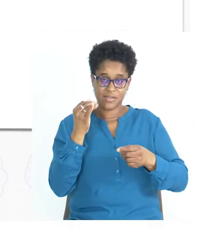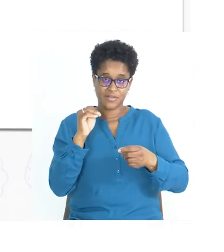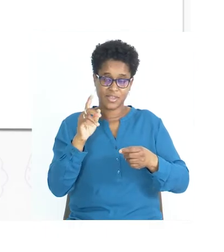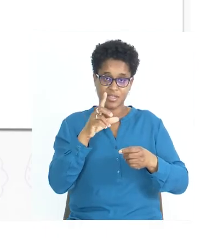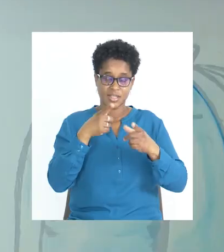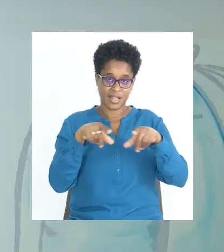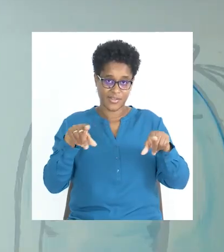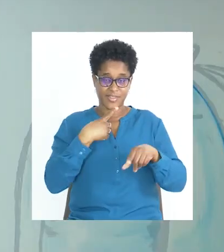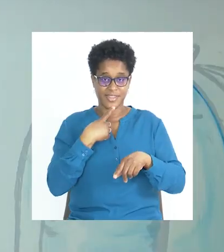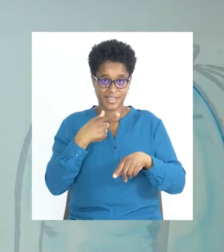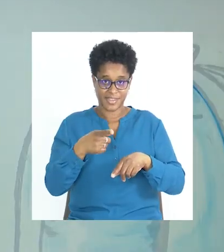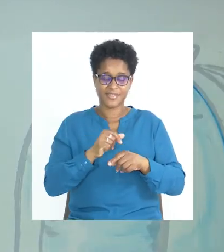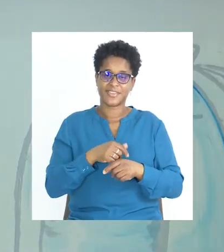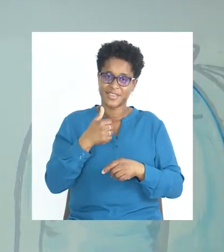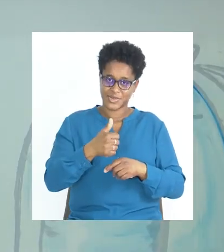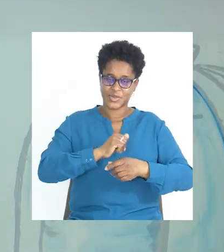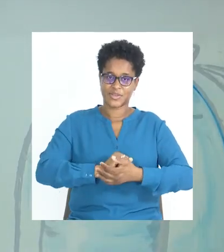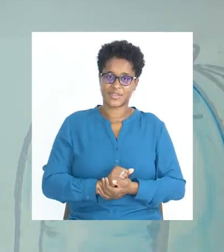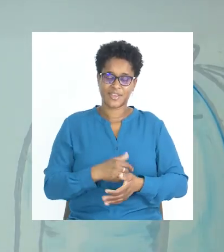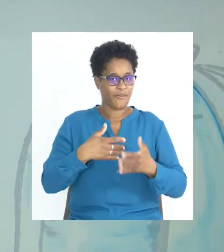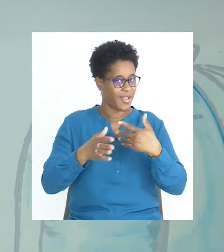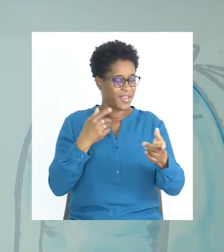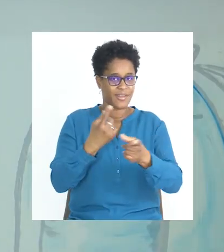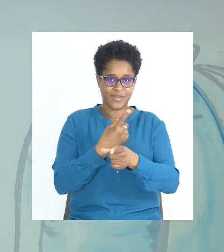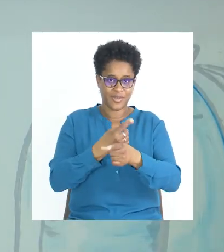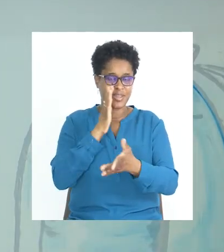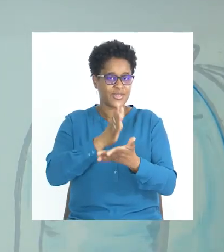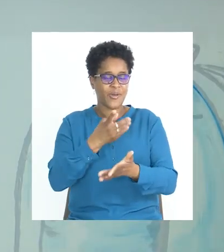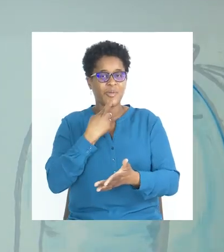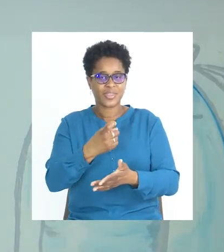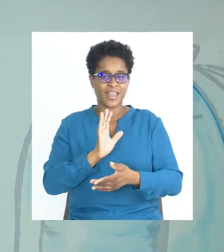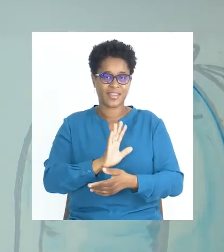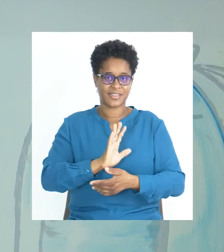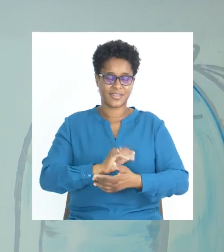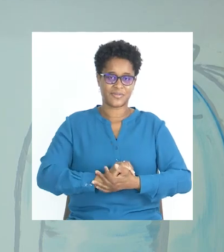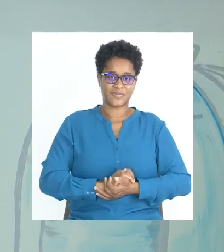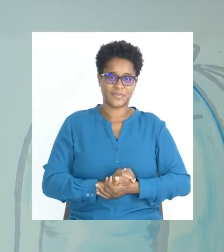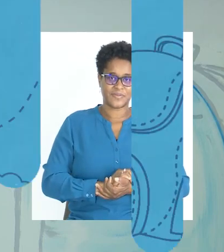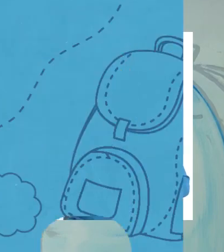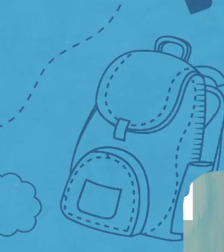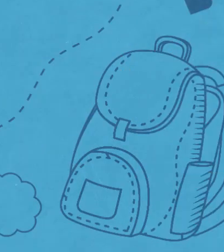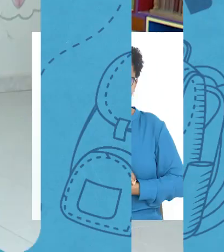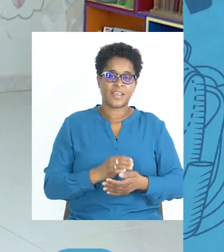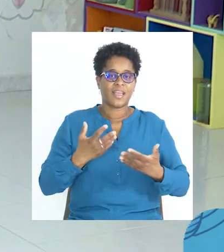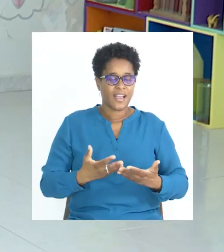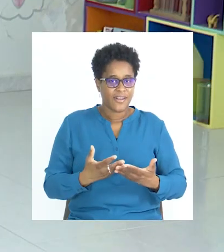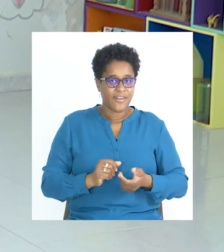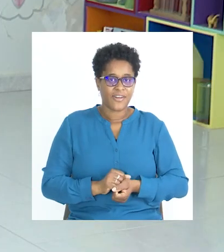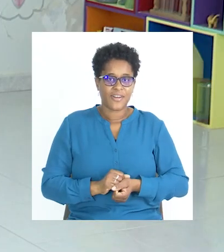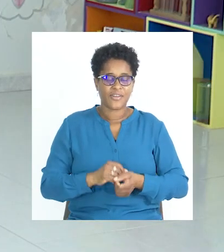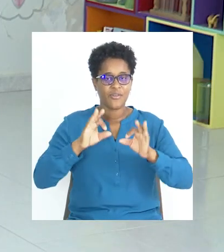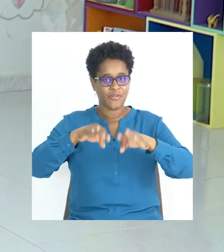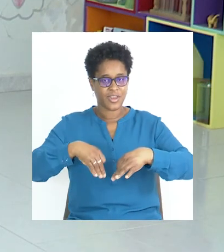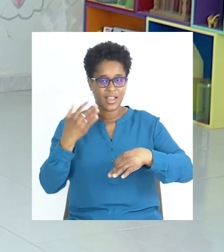níveis de língua. Ok? Isso mesmo. Qualquer coisa, é só perguntar. Chegamos